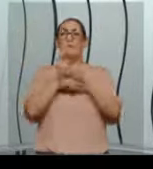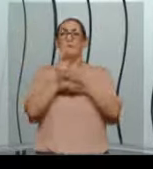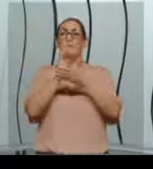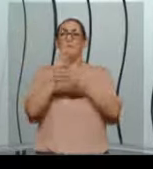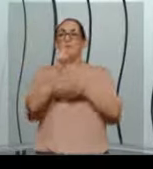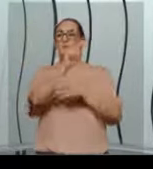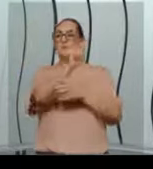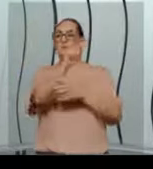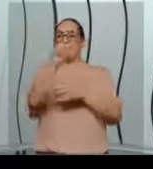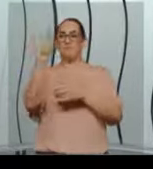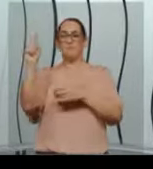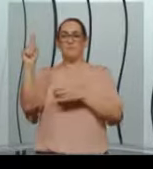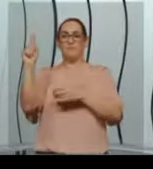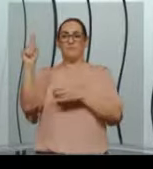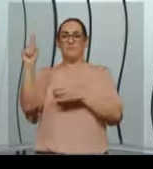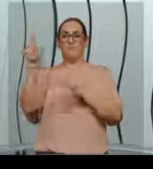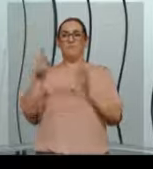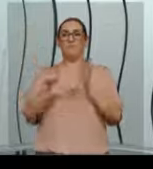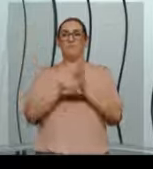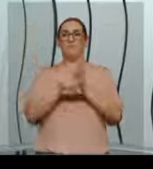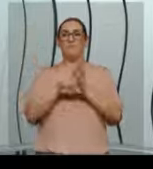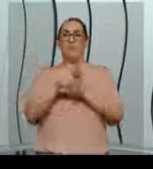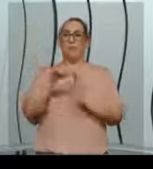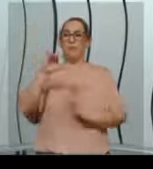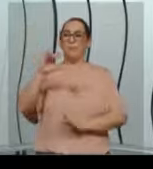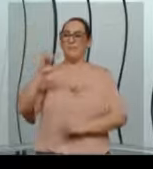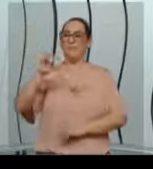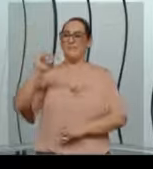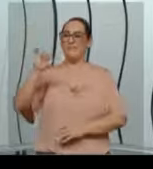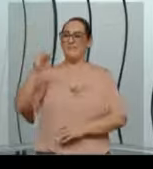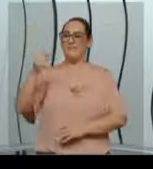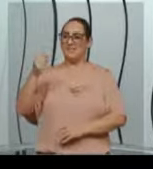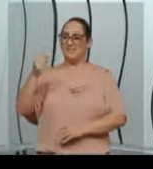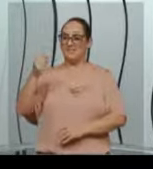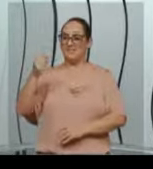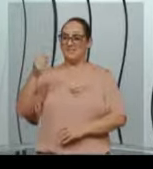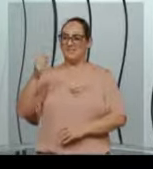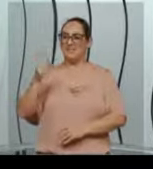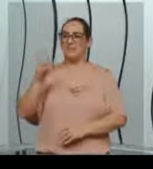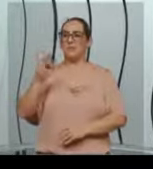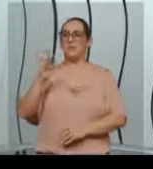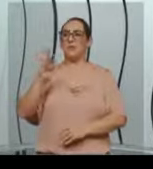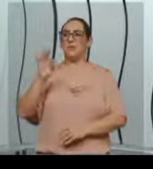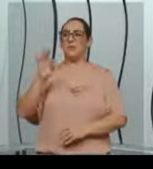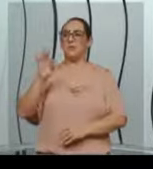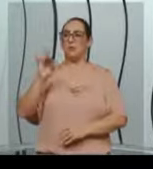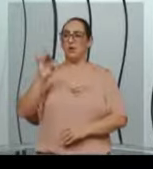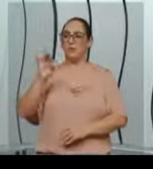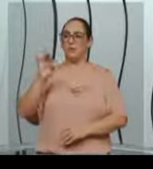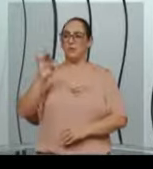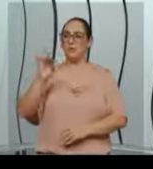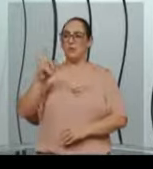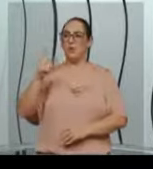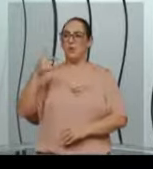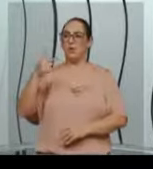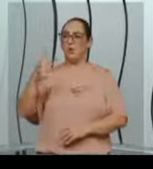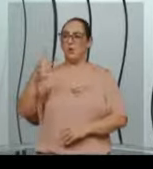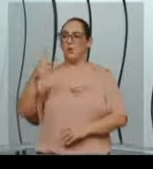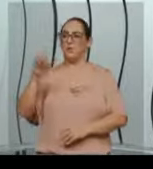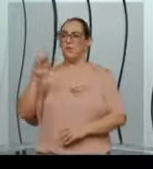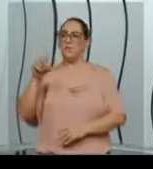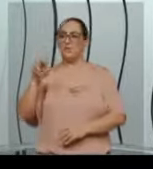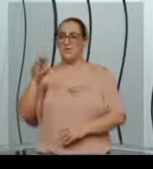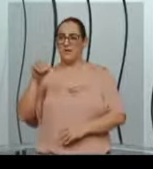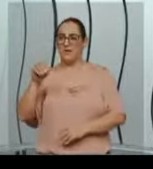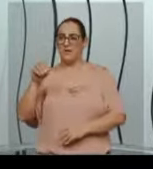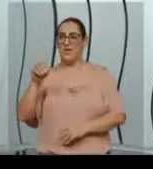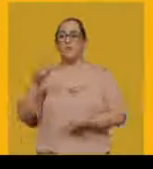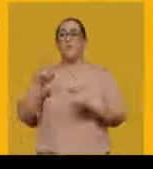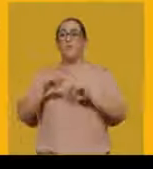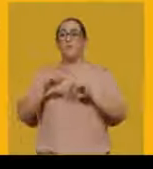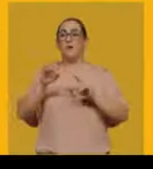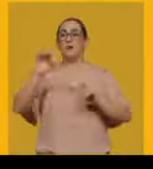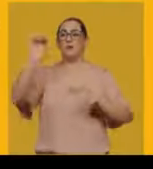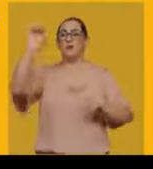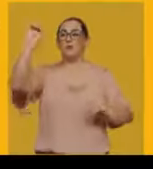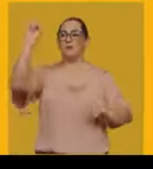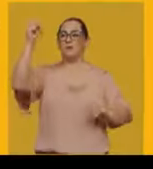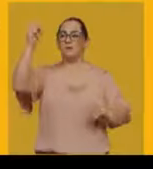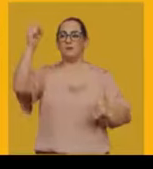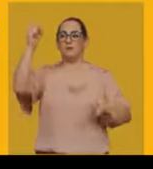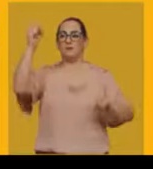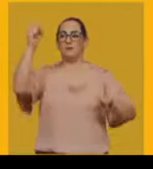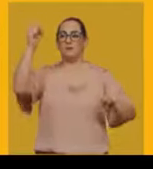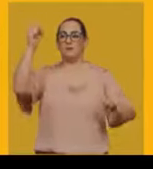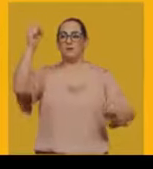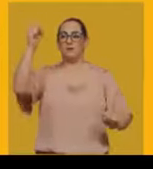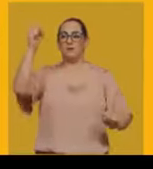nós chamamos essa molécula de cis. Então, essa molécula é cis-but-2-eno. Se ela estiver em posições diferentes, nós chamamos ela